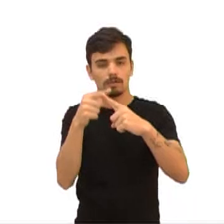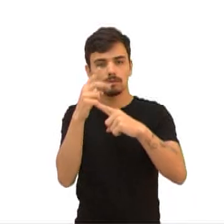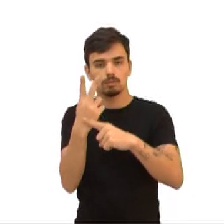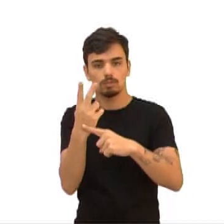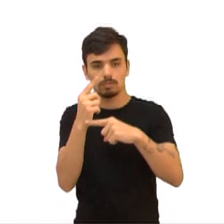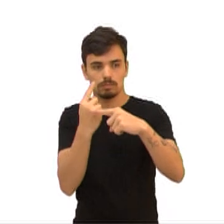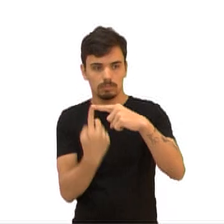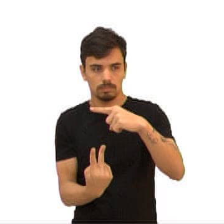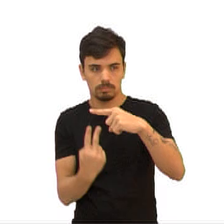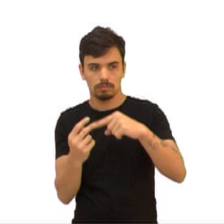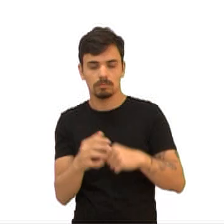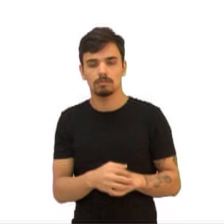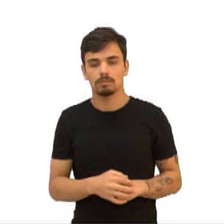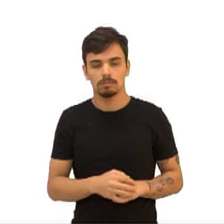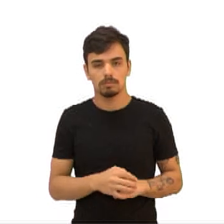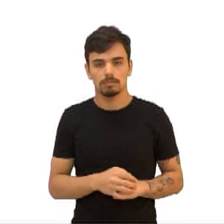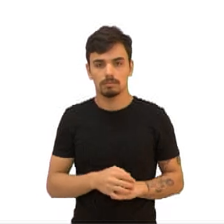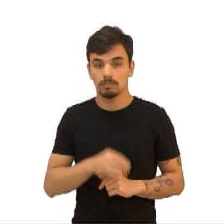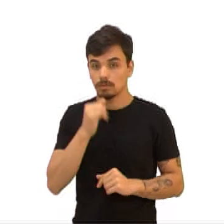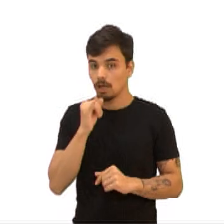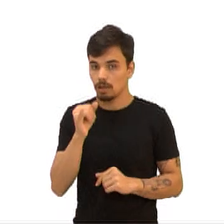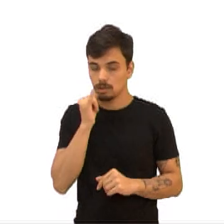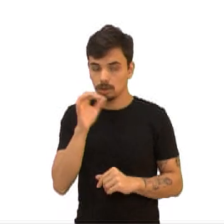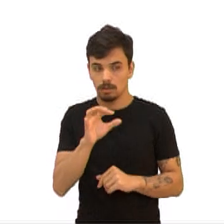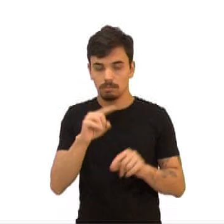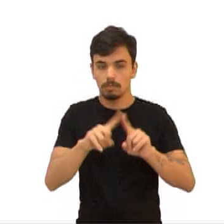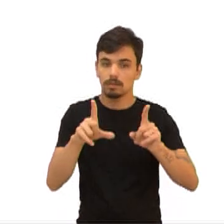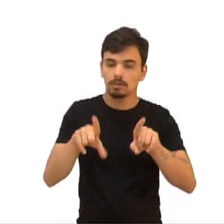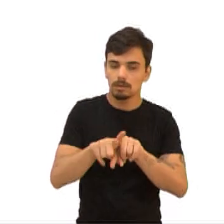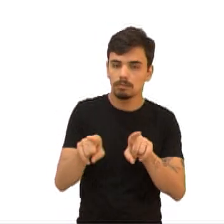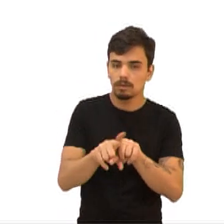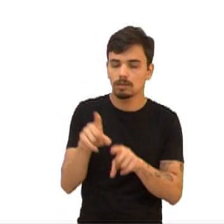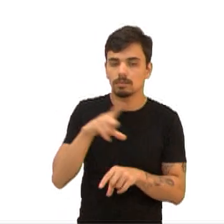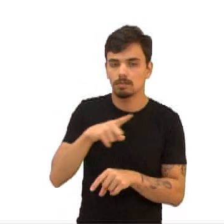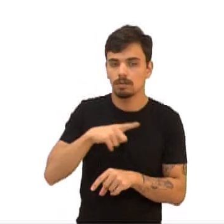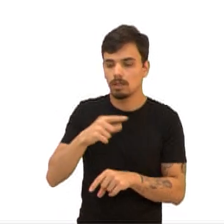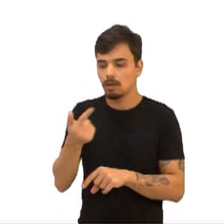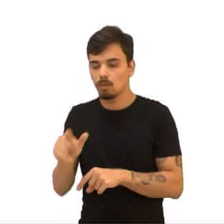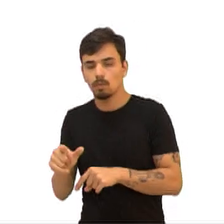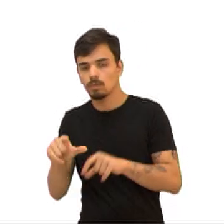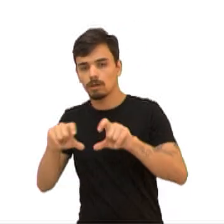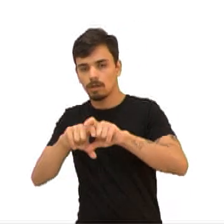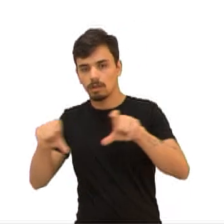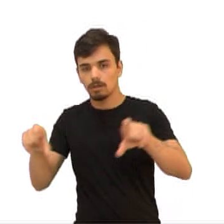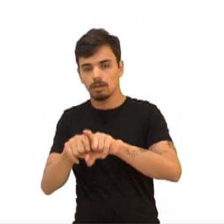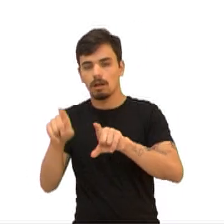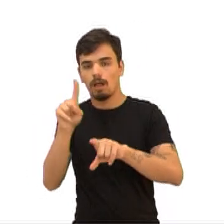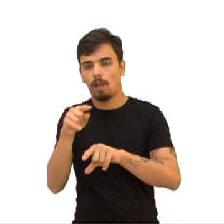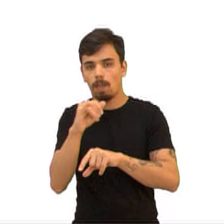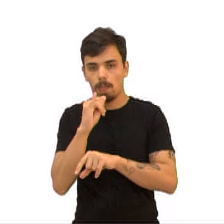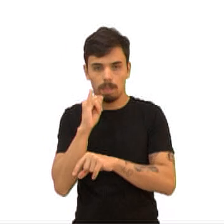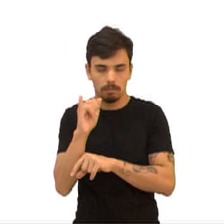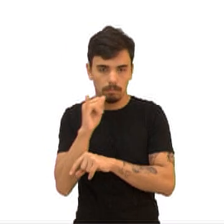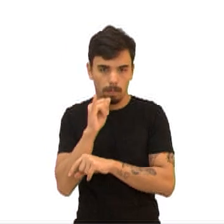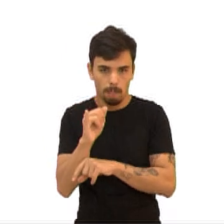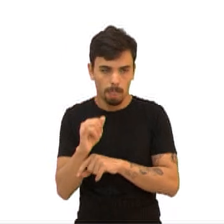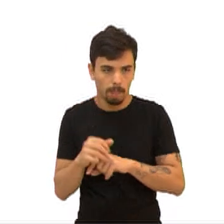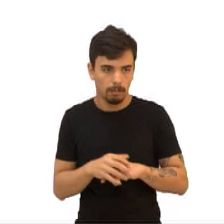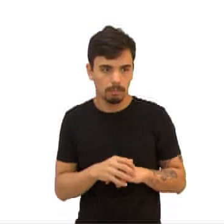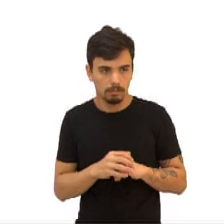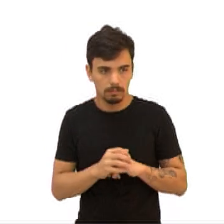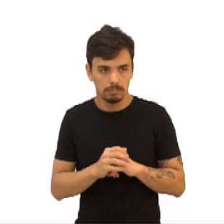expressão. Mas também, nós temos a outra expressão, que é energia é igual a